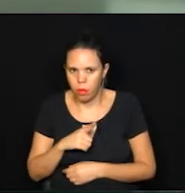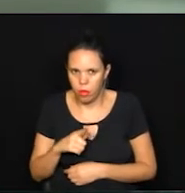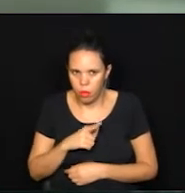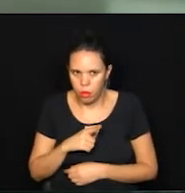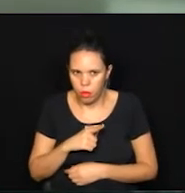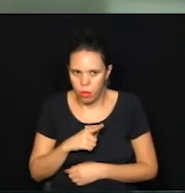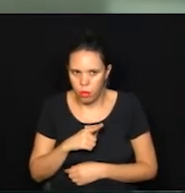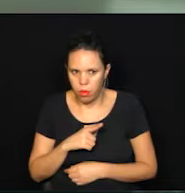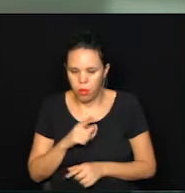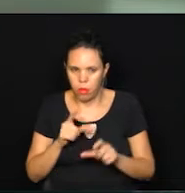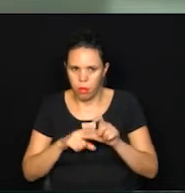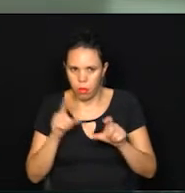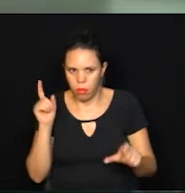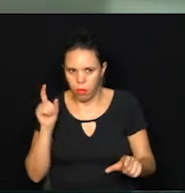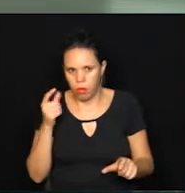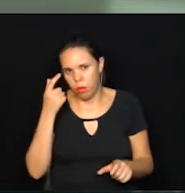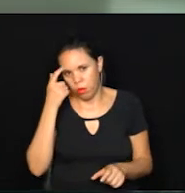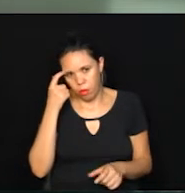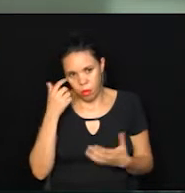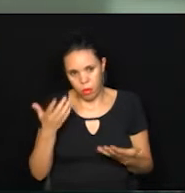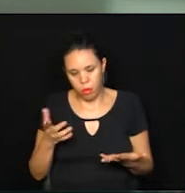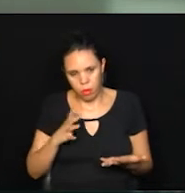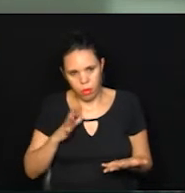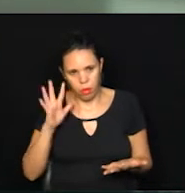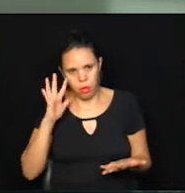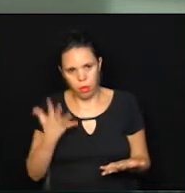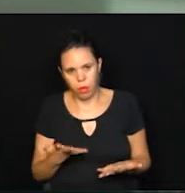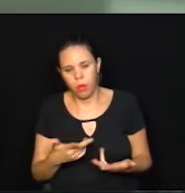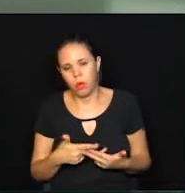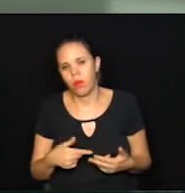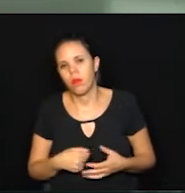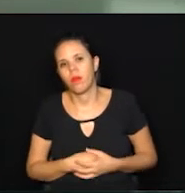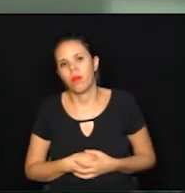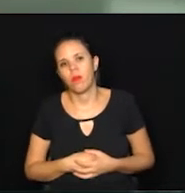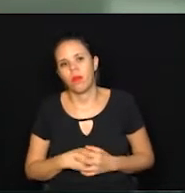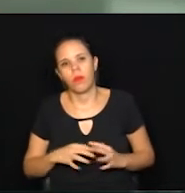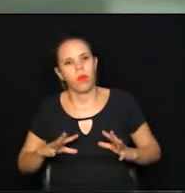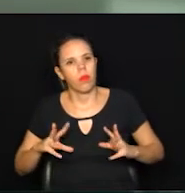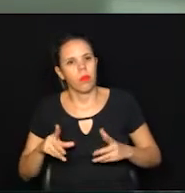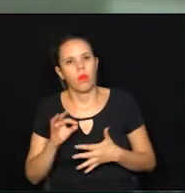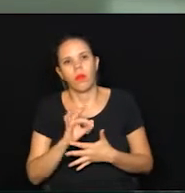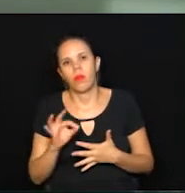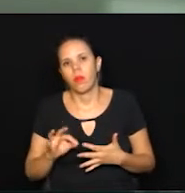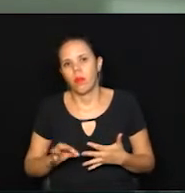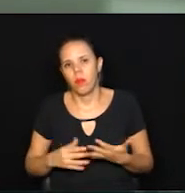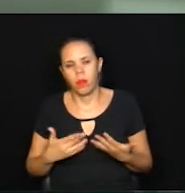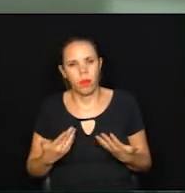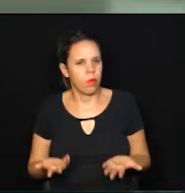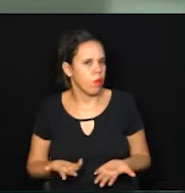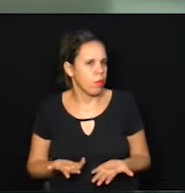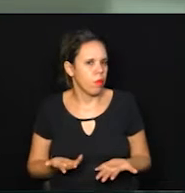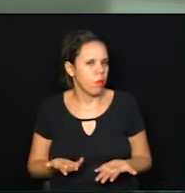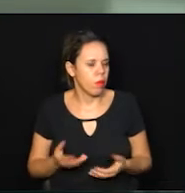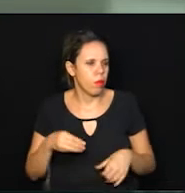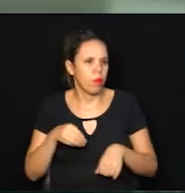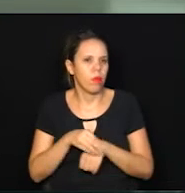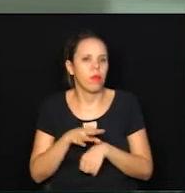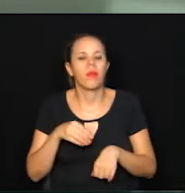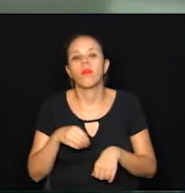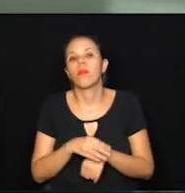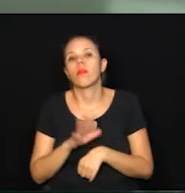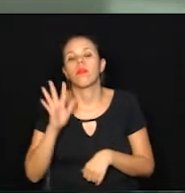certa autonomia de buscar soluções. Tudo isso, além de trazer